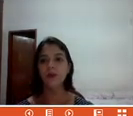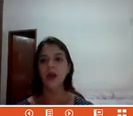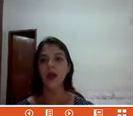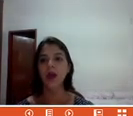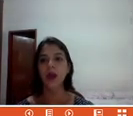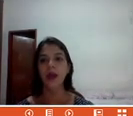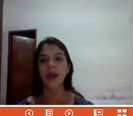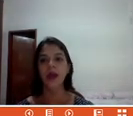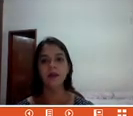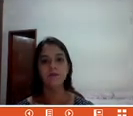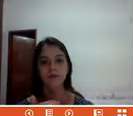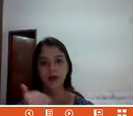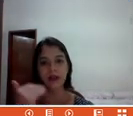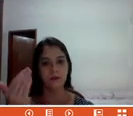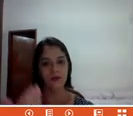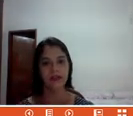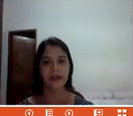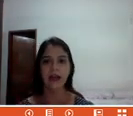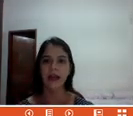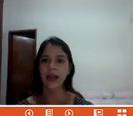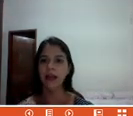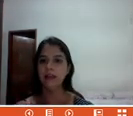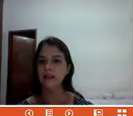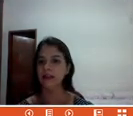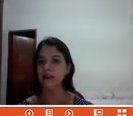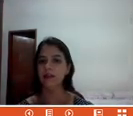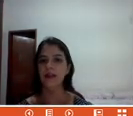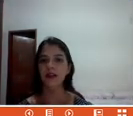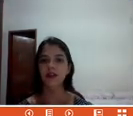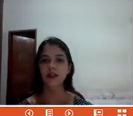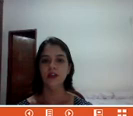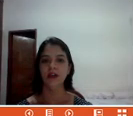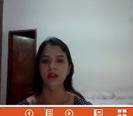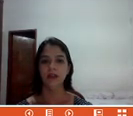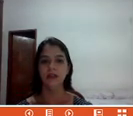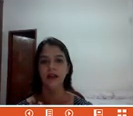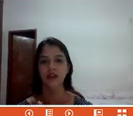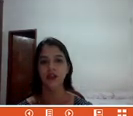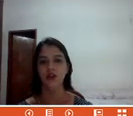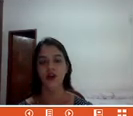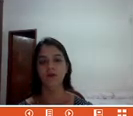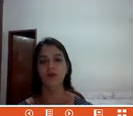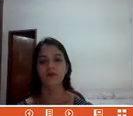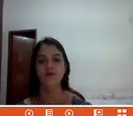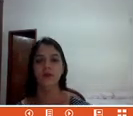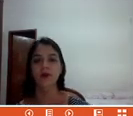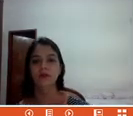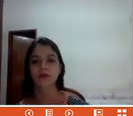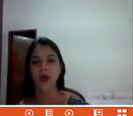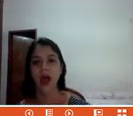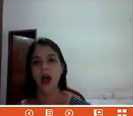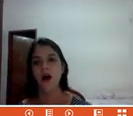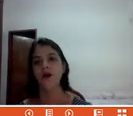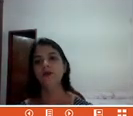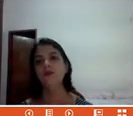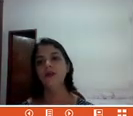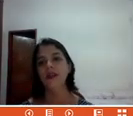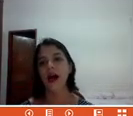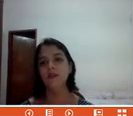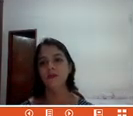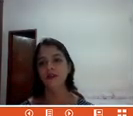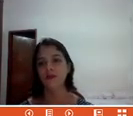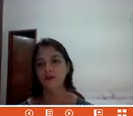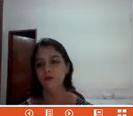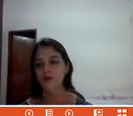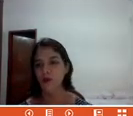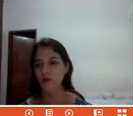isso. Por exemplo, se está alegre, se está triste, se está de helicóptero, de moto. Outro